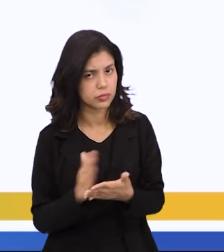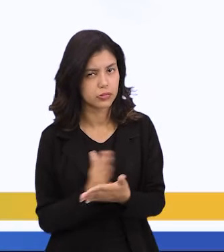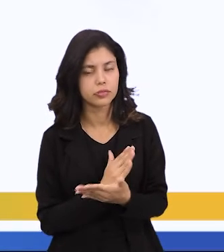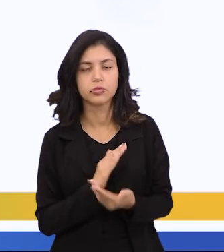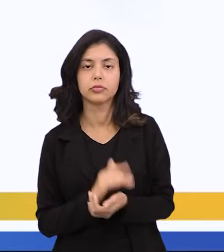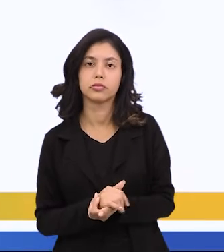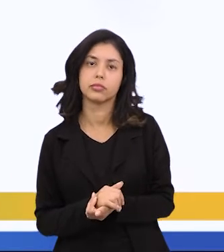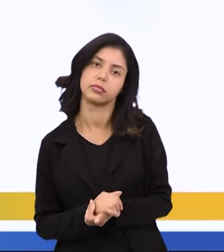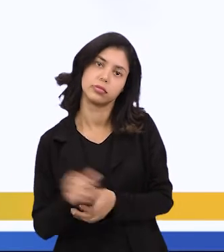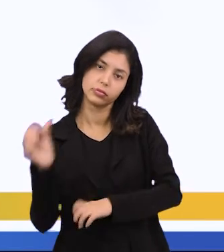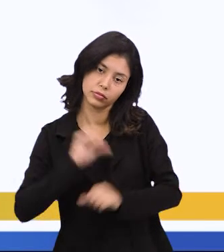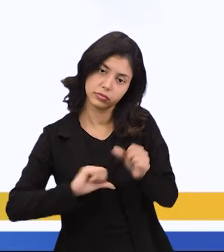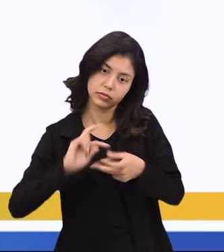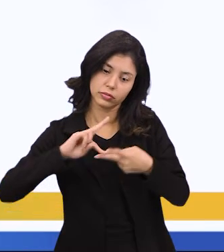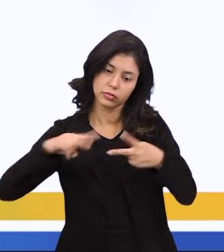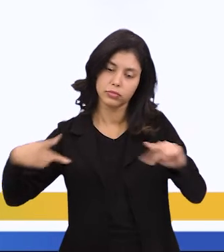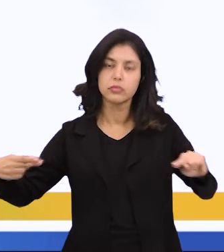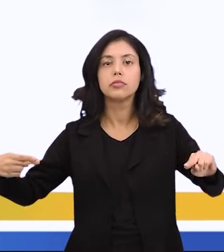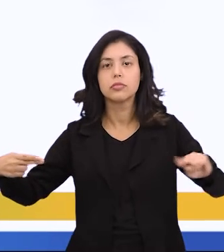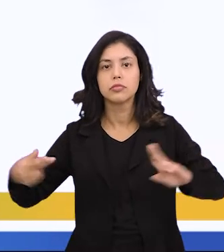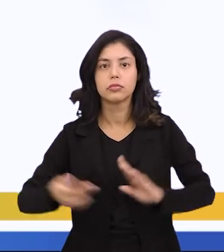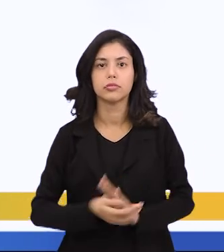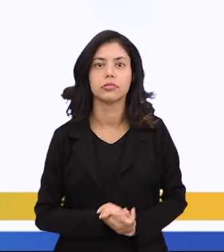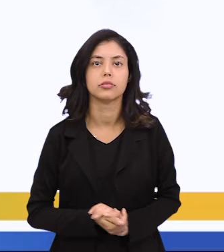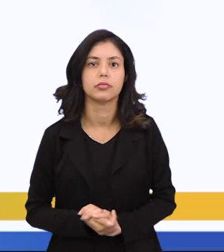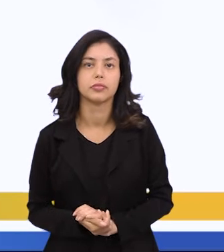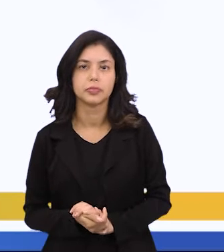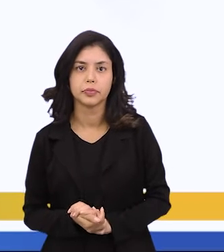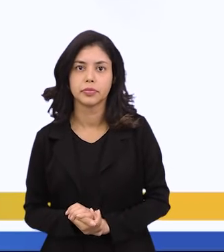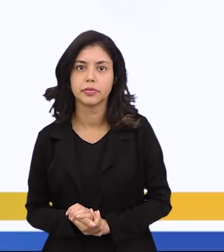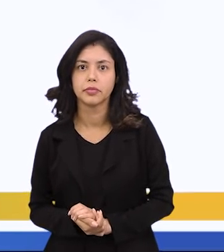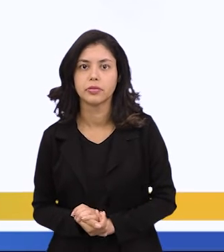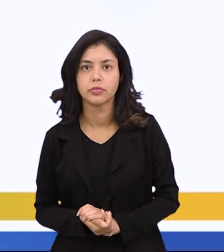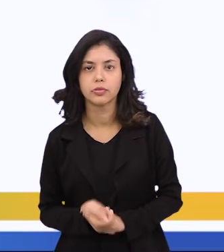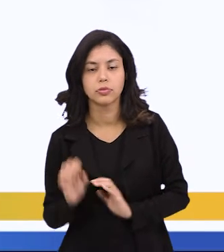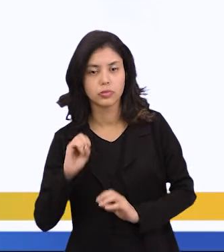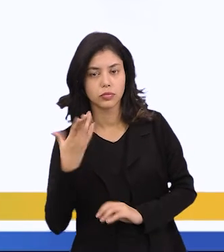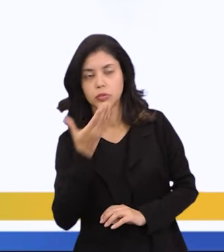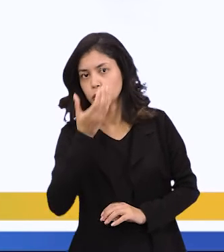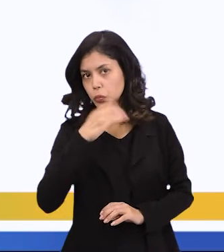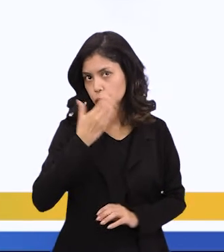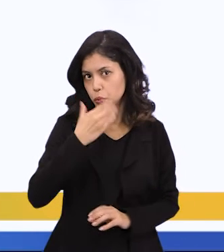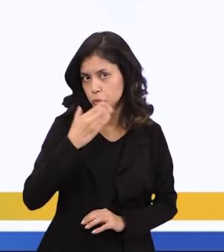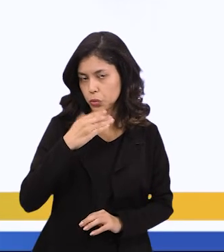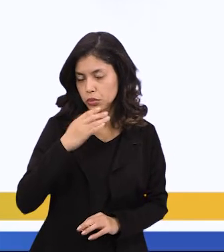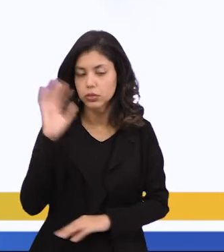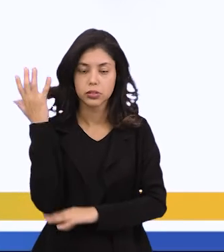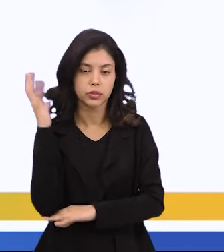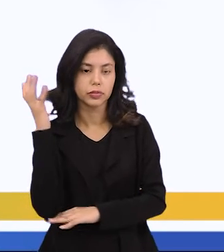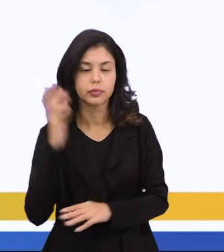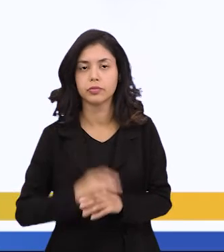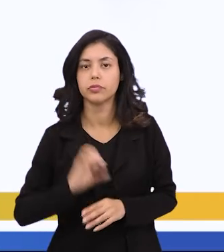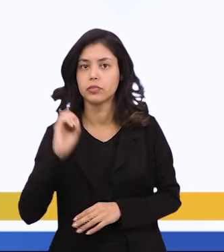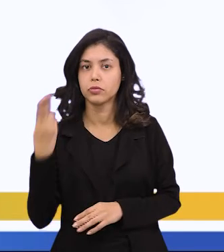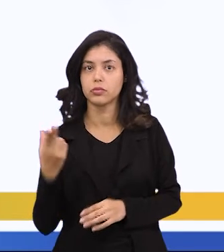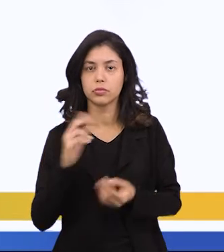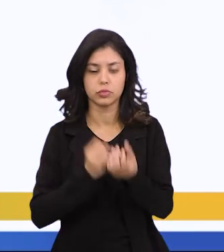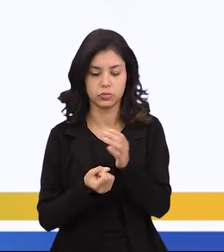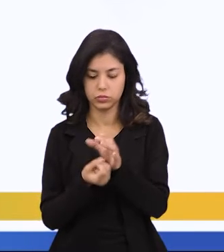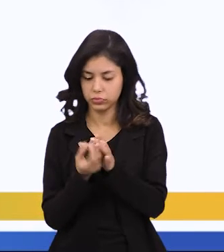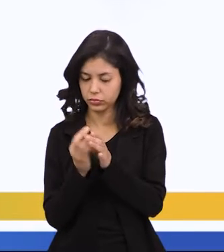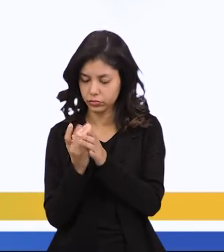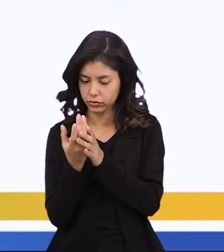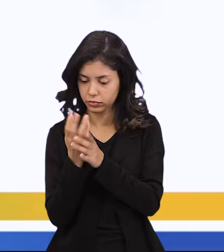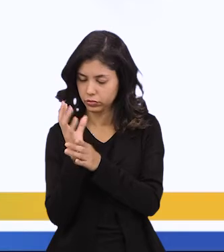alguma modificação genética, ou no fruto dessa árvore, ou num broto